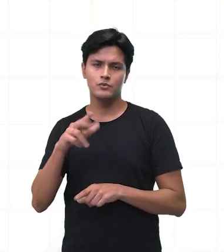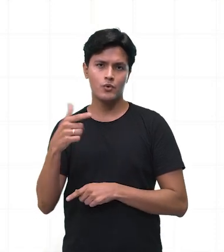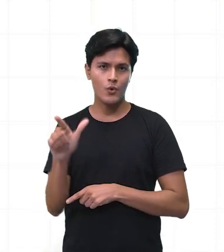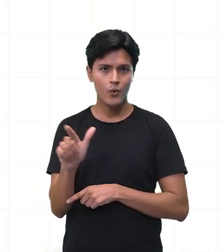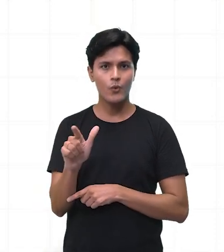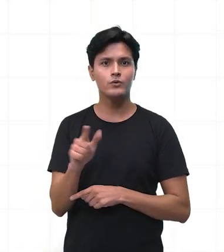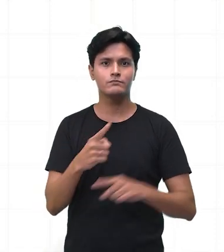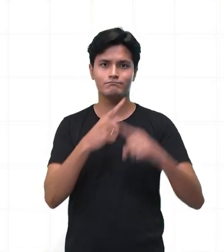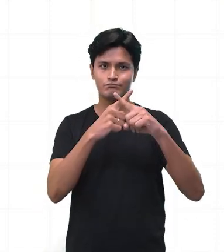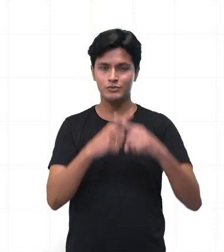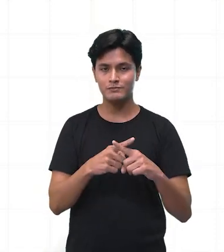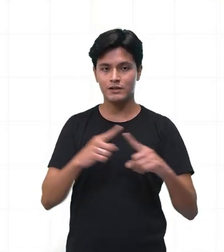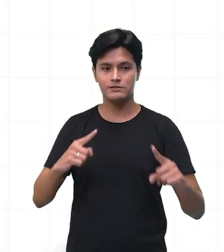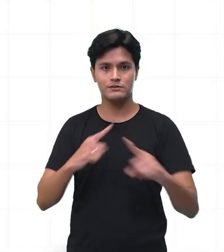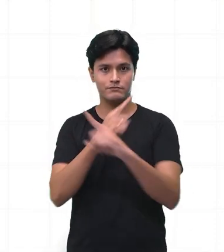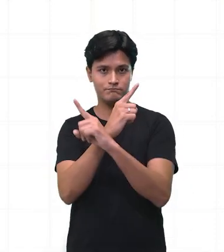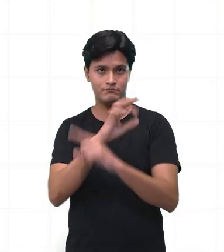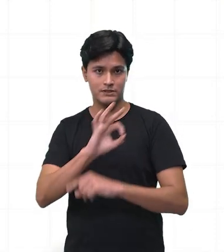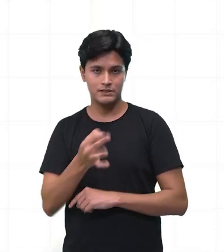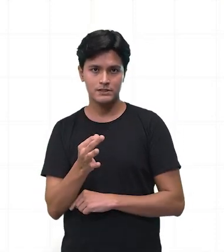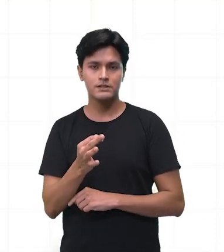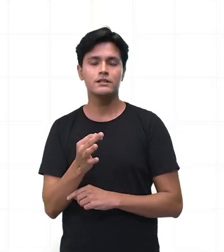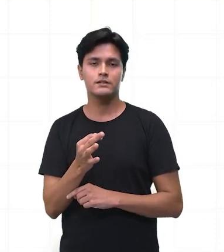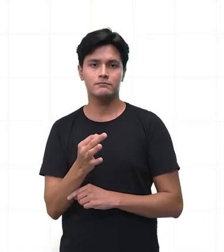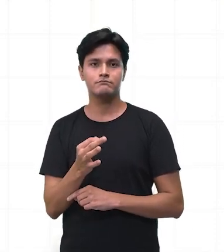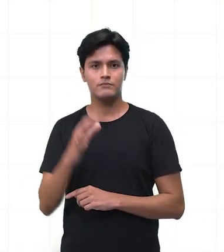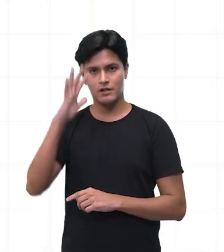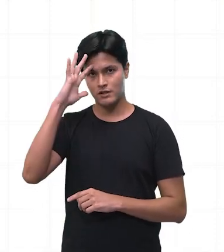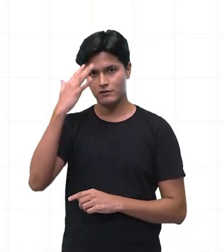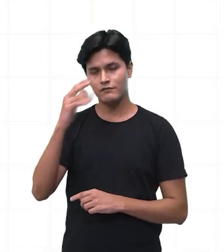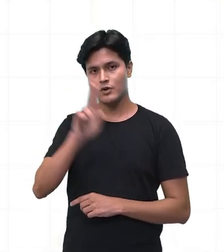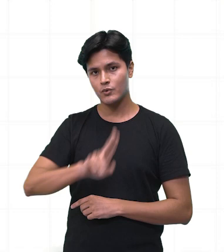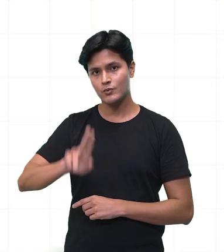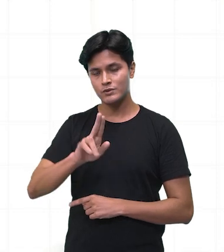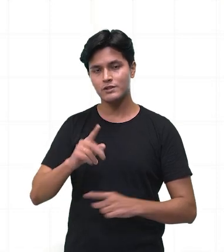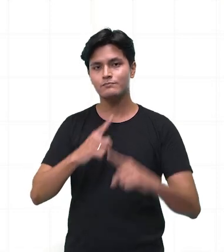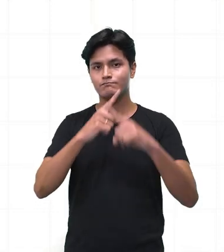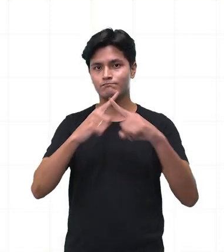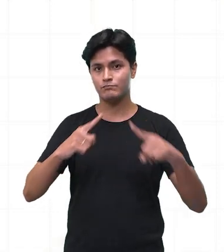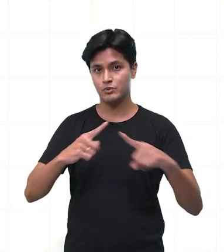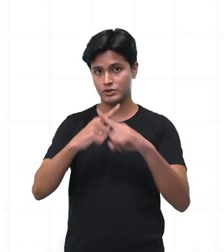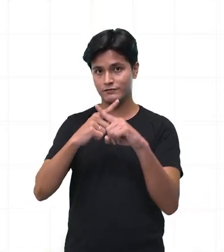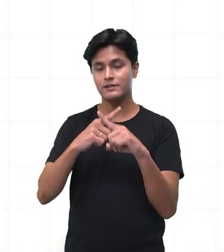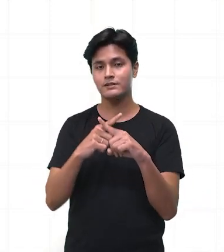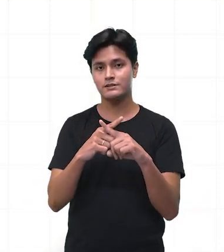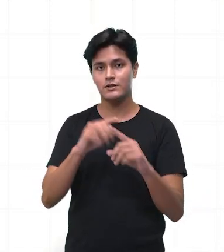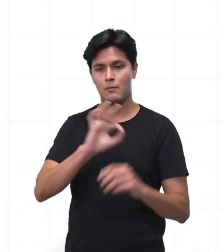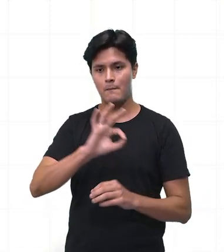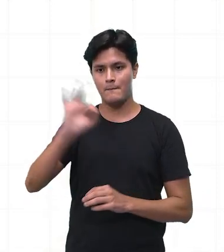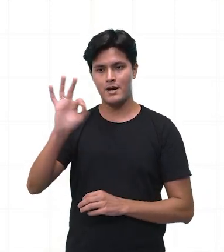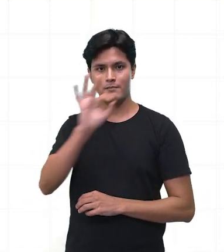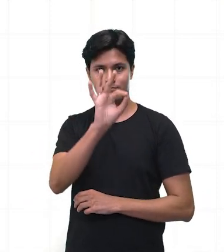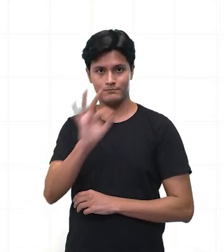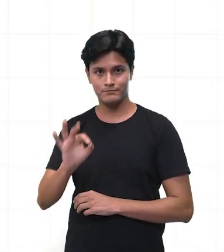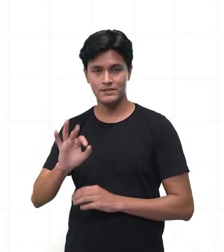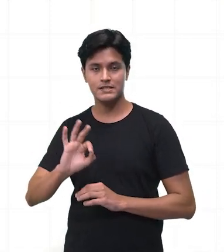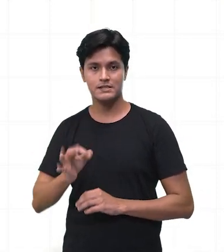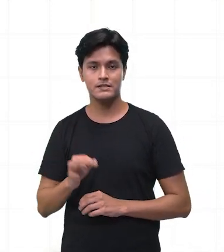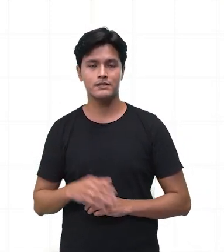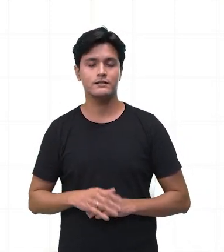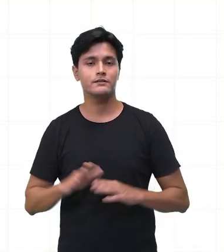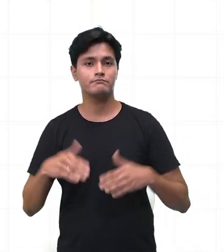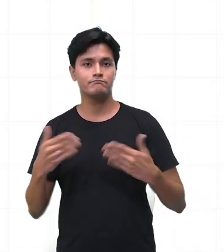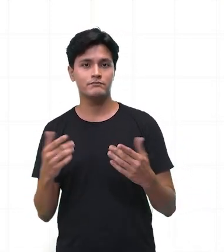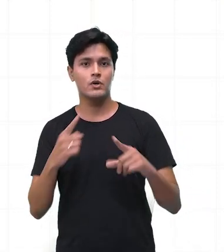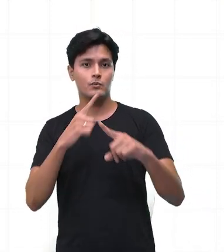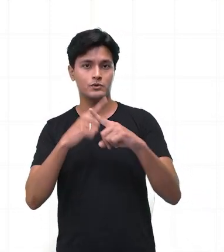vamos resolver fazendo aí, ó, essa multiplicação conforme está na seta. Então eu vou multiplicar 90 vezes